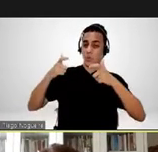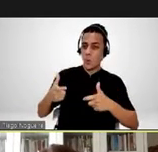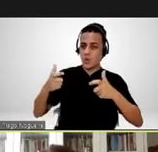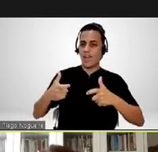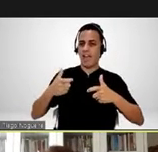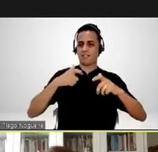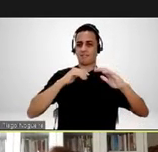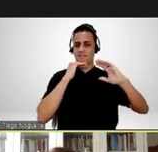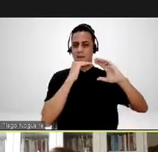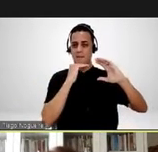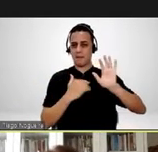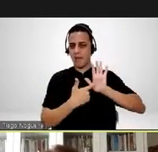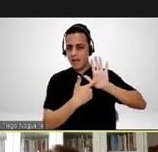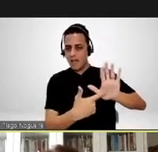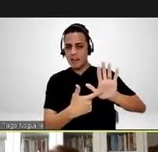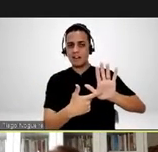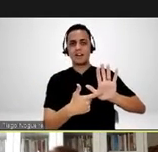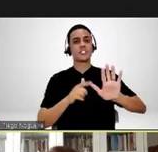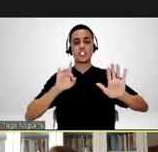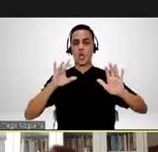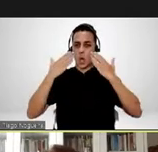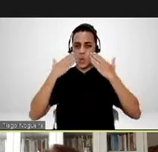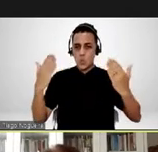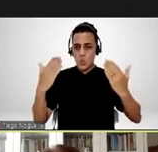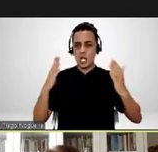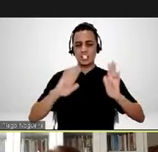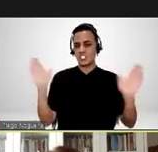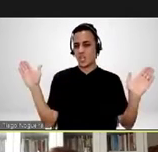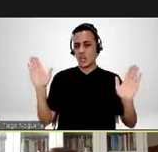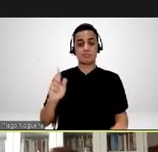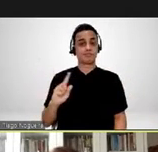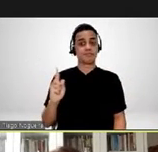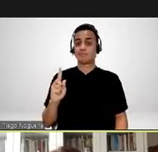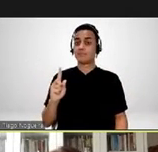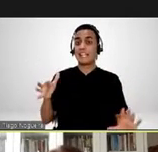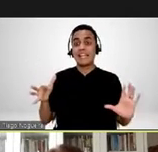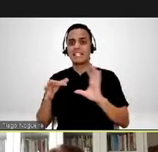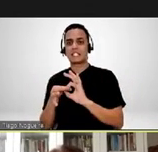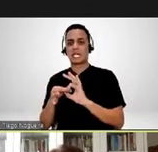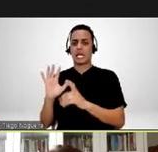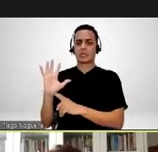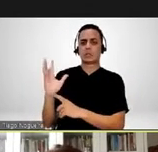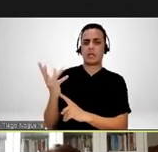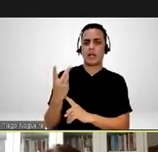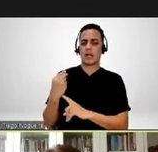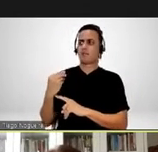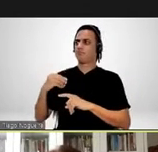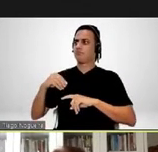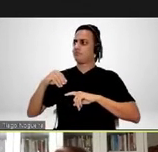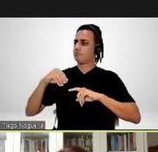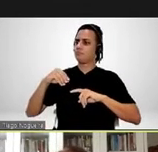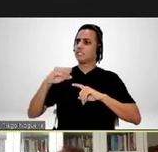somente expor. Tinha essa inserção imbricada no Centro de Artes, com as palestras, com